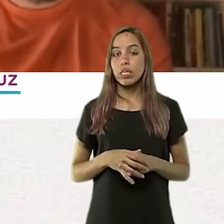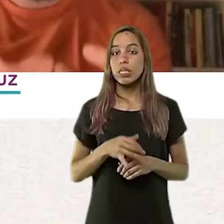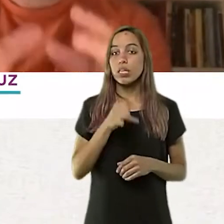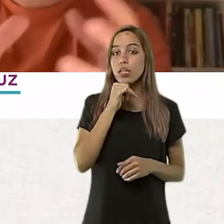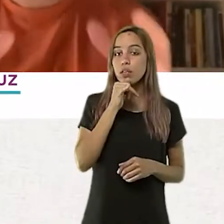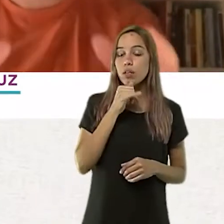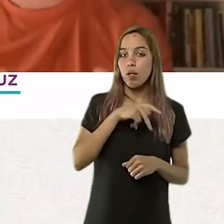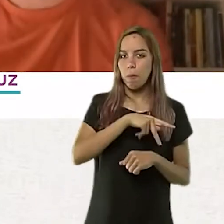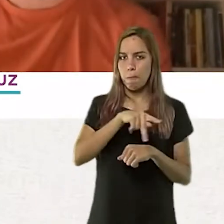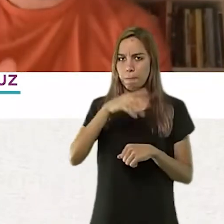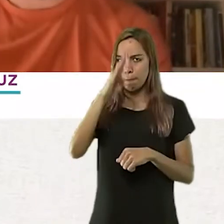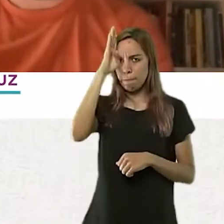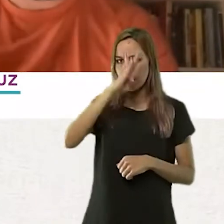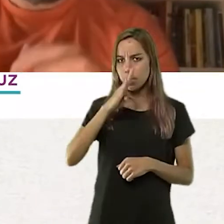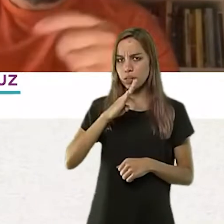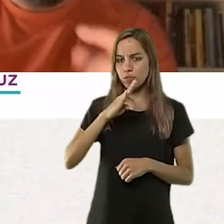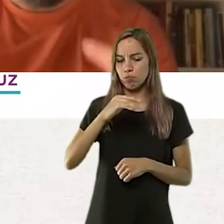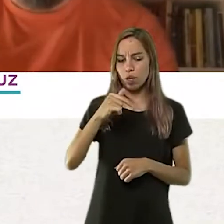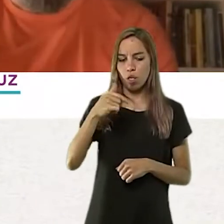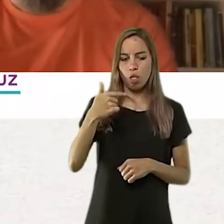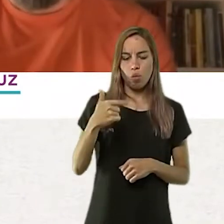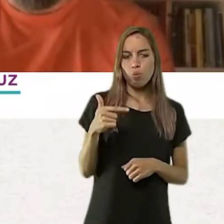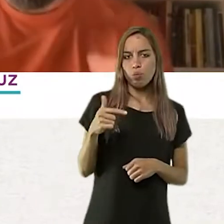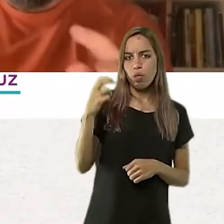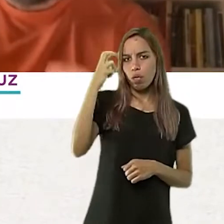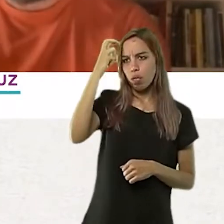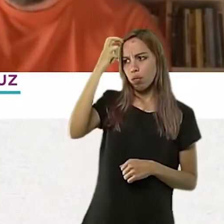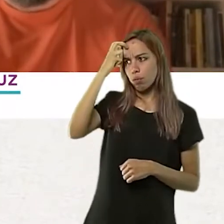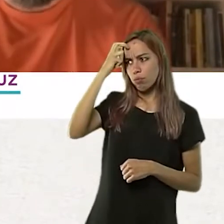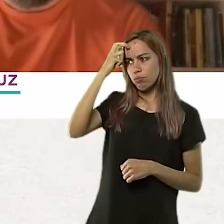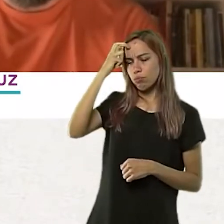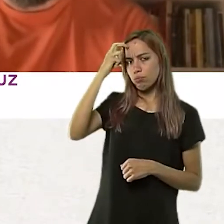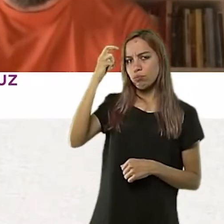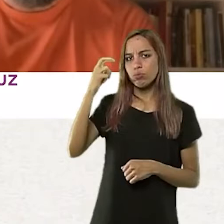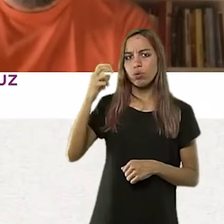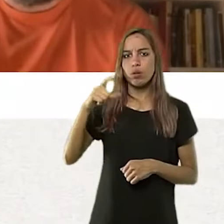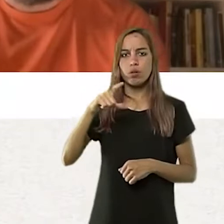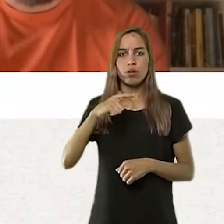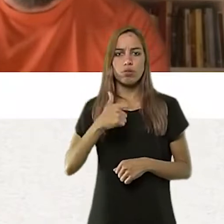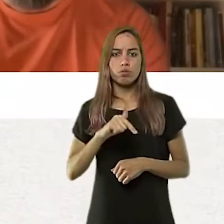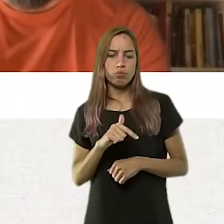tenha este tipo de cultura, vamos imaginar que não tem pintura, não tem